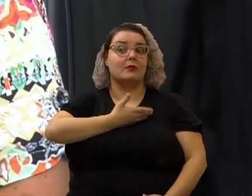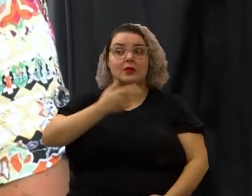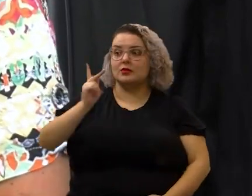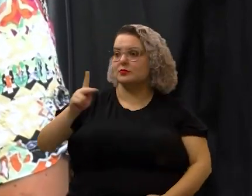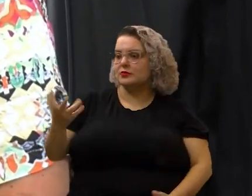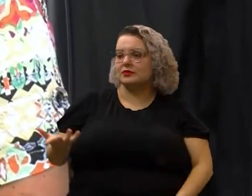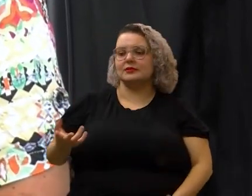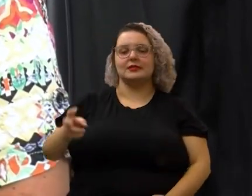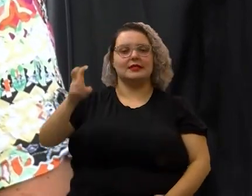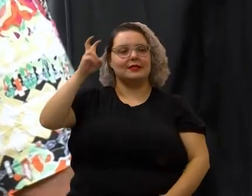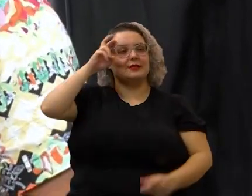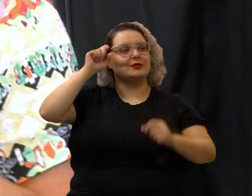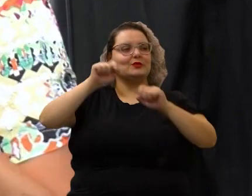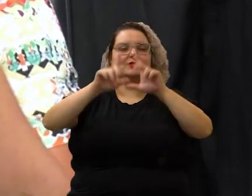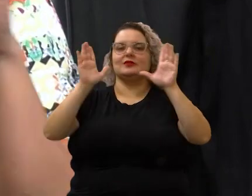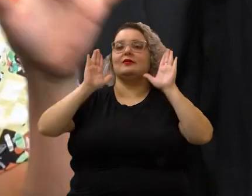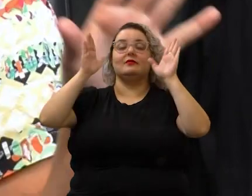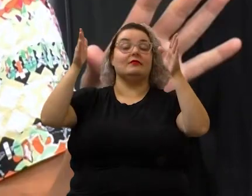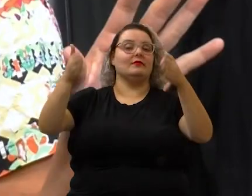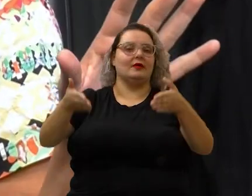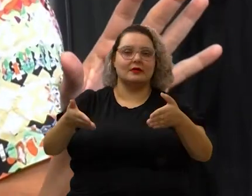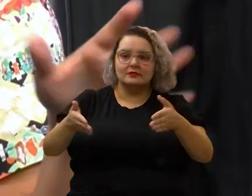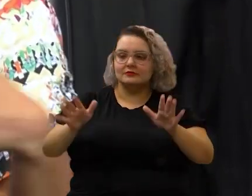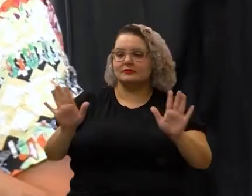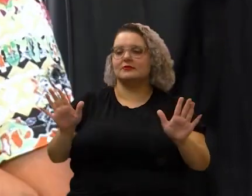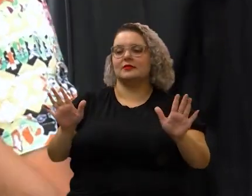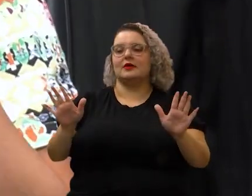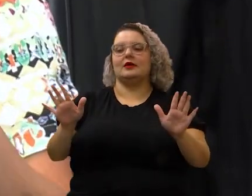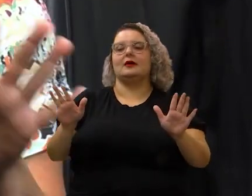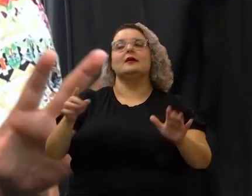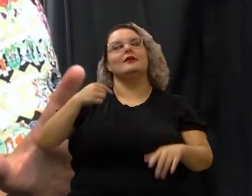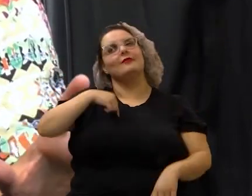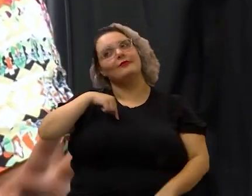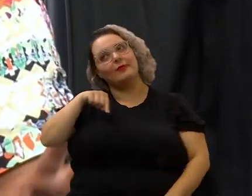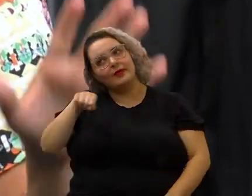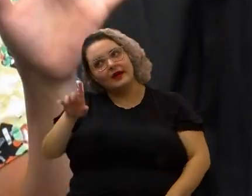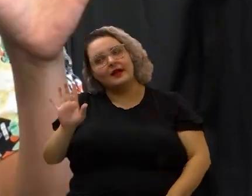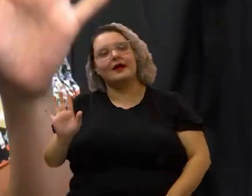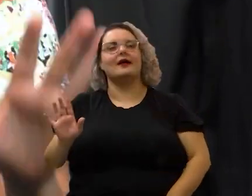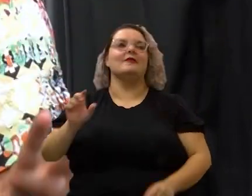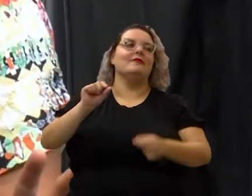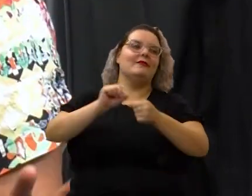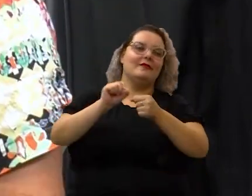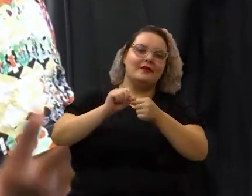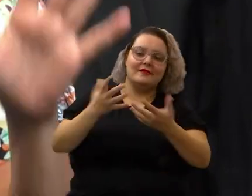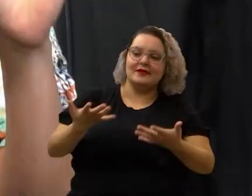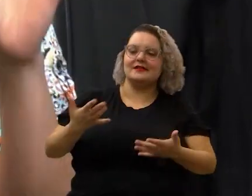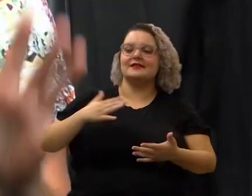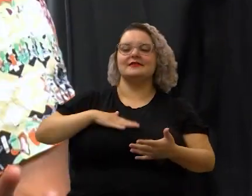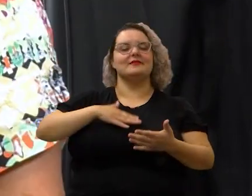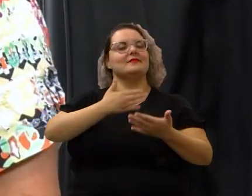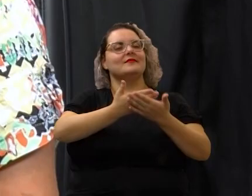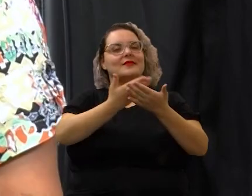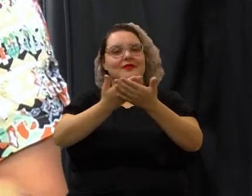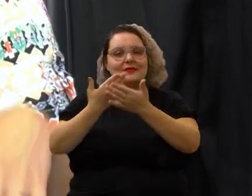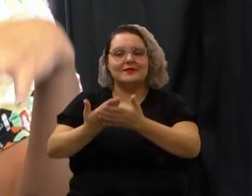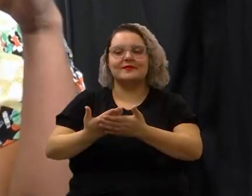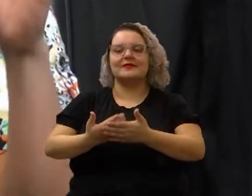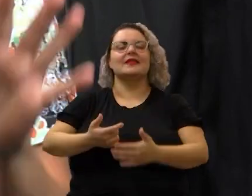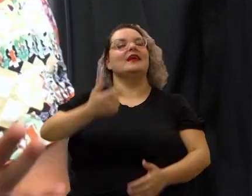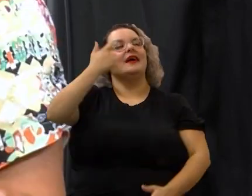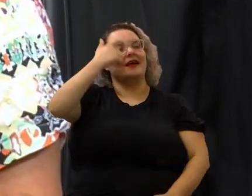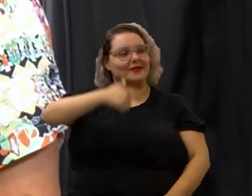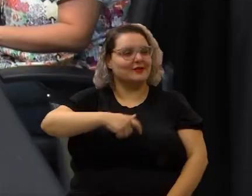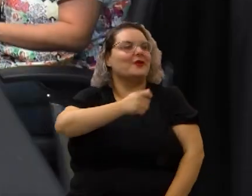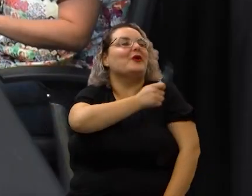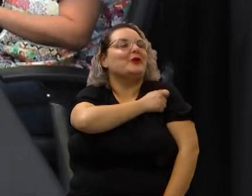mim, quinta-feira de manhã é o dia que eu me dedico a isso, né? Falo assim, não, então eu vou para lá, vou fazer minha aula. Aqui eu